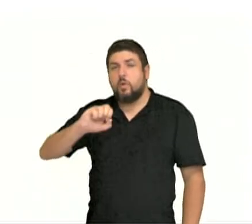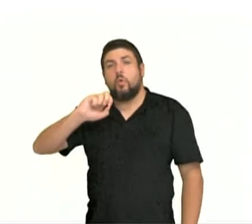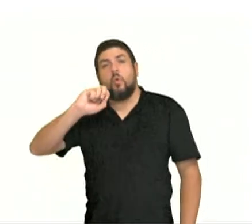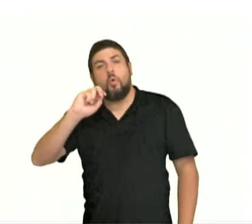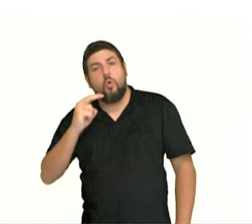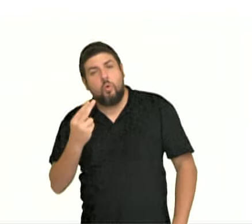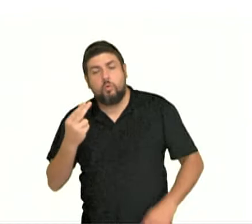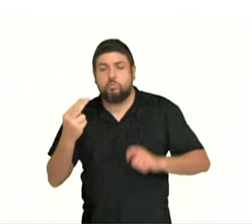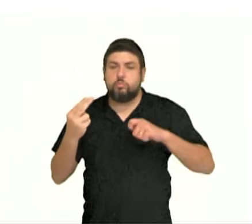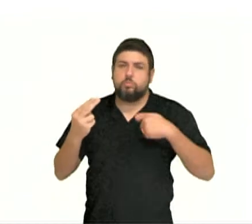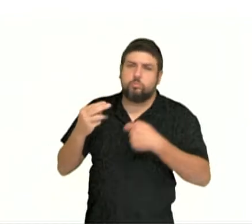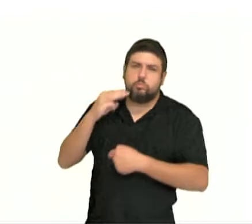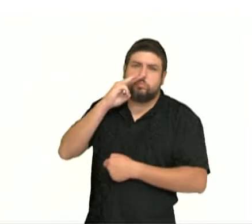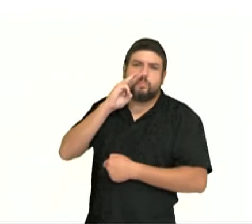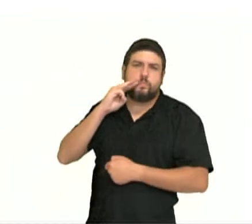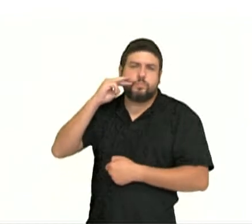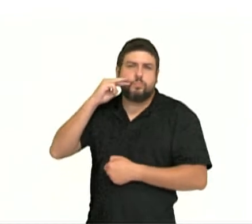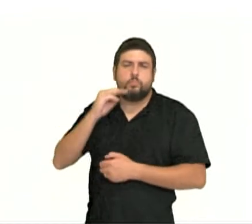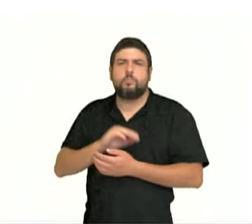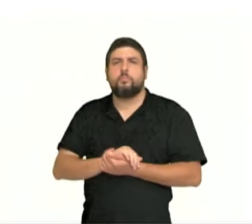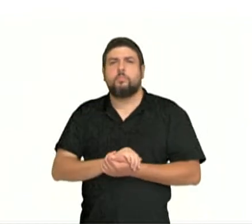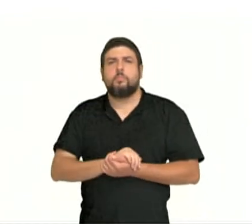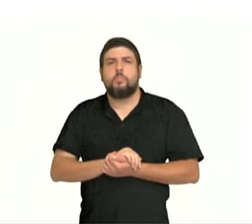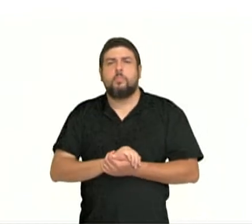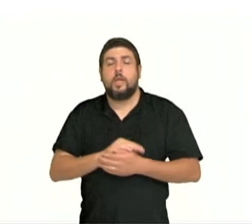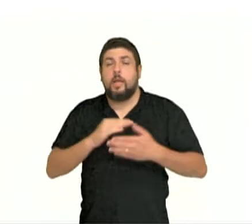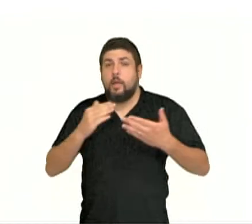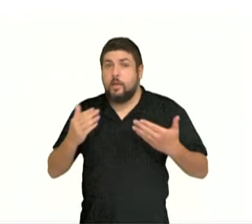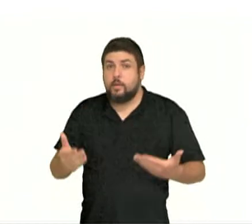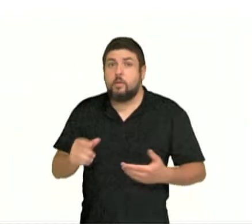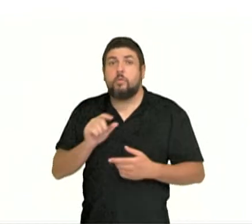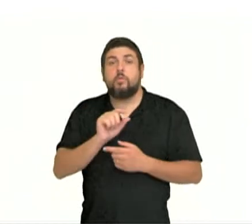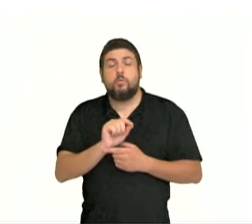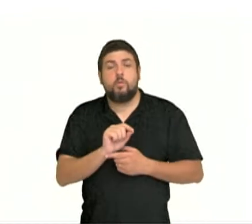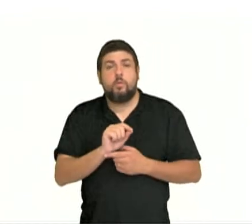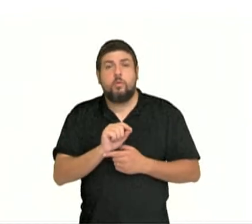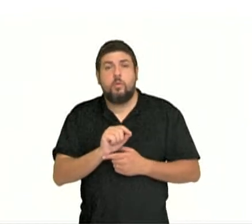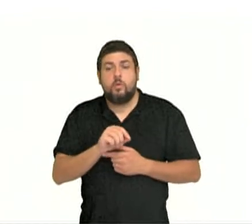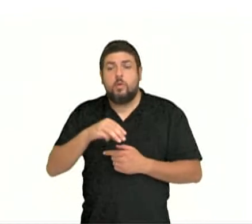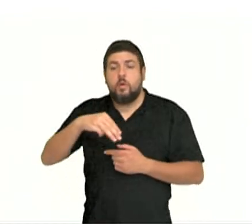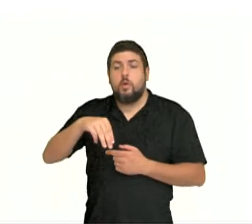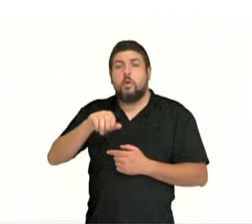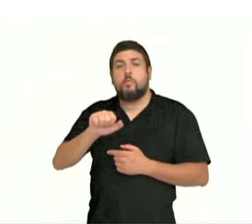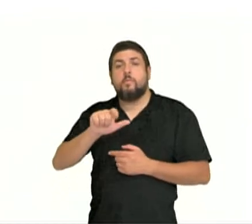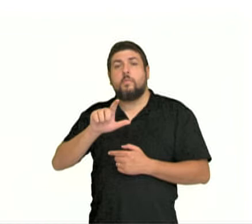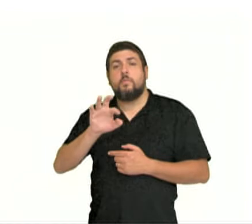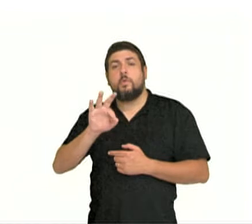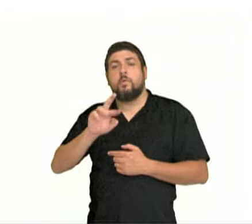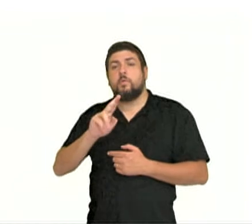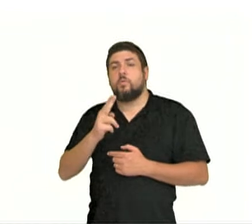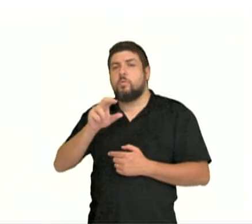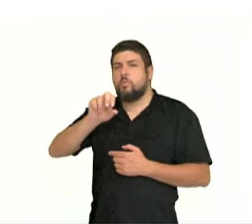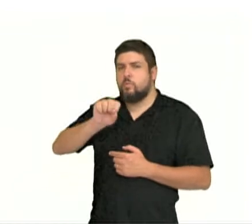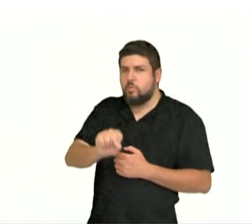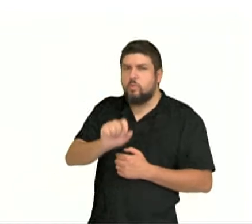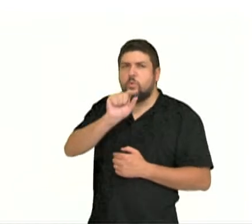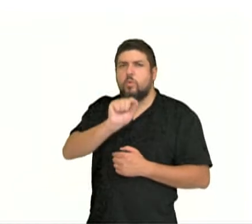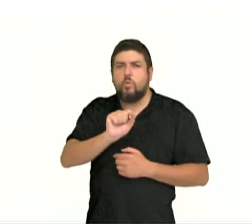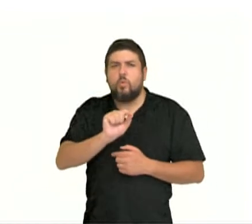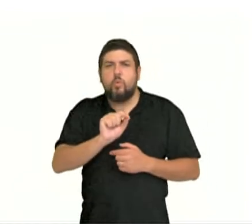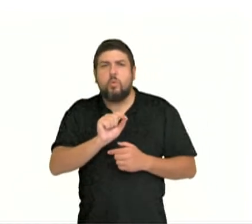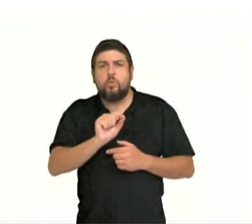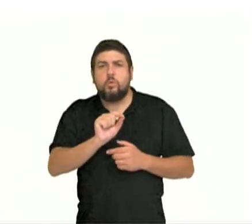a teoria neomalthusiana quero controle da natalidade falava que a pobreza era a culpada de tudo